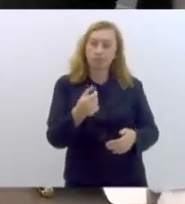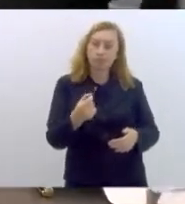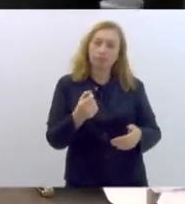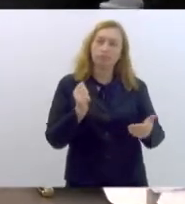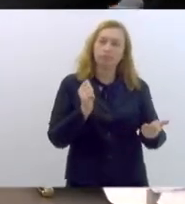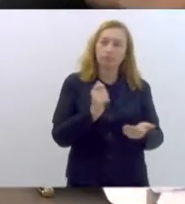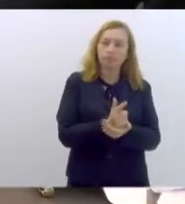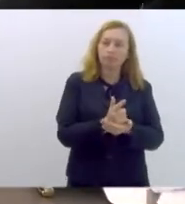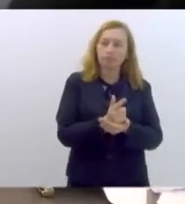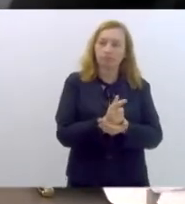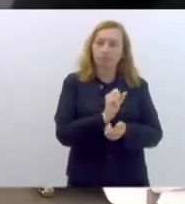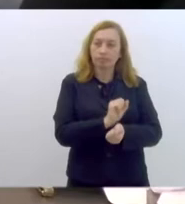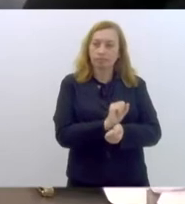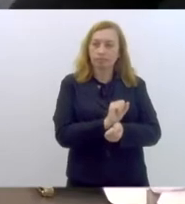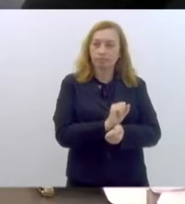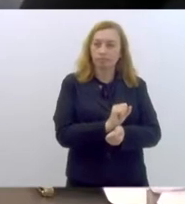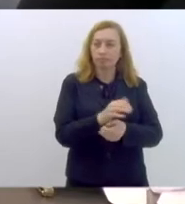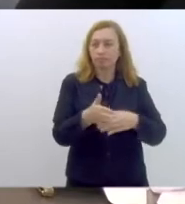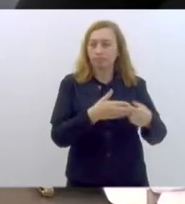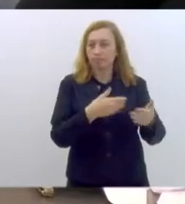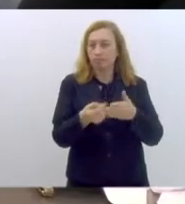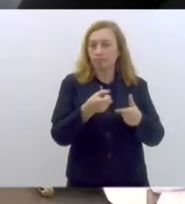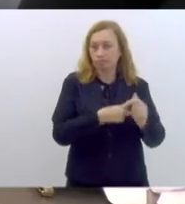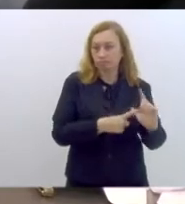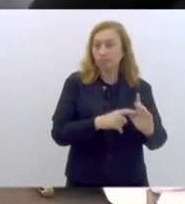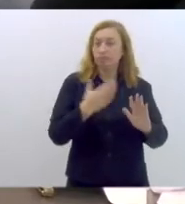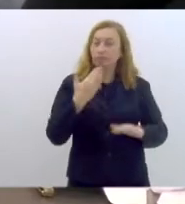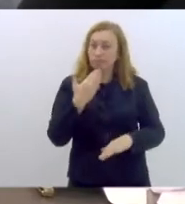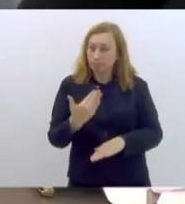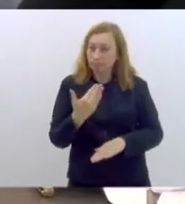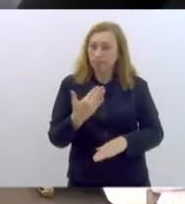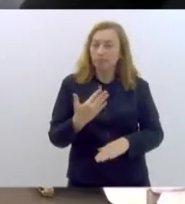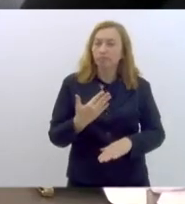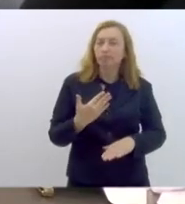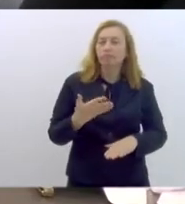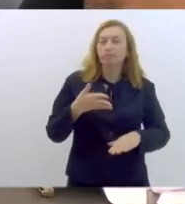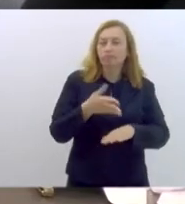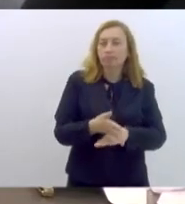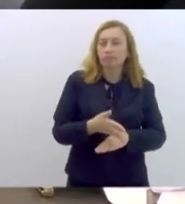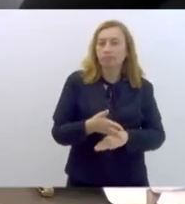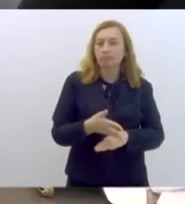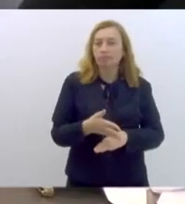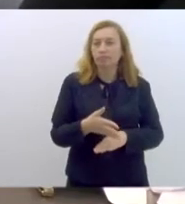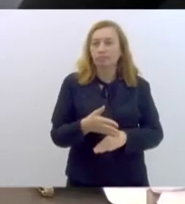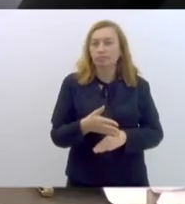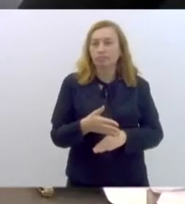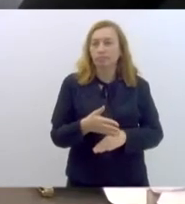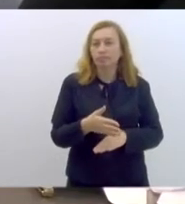União. Só que nós solicitamos a entrada no regime, que foi homologada em